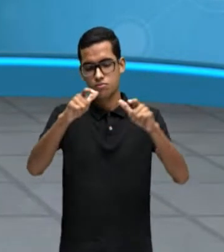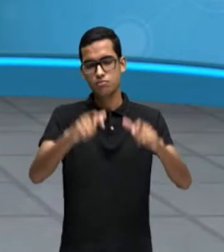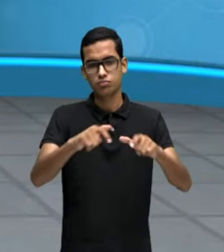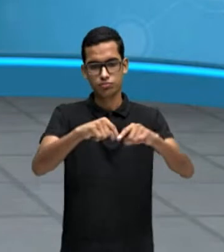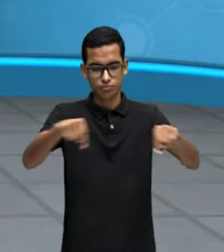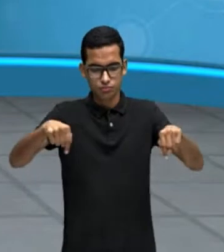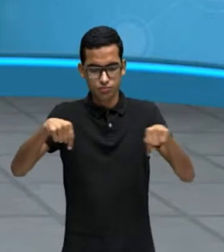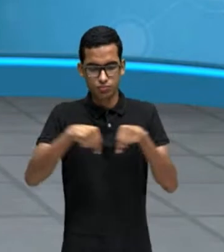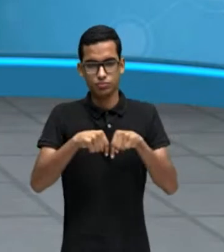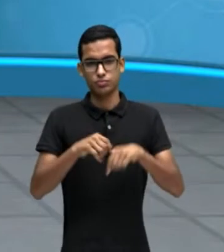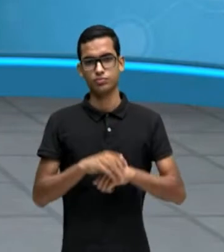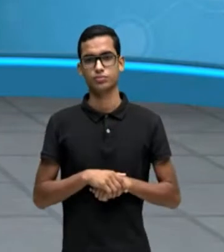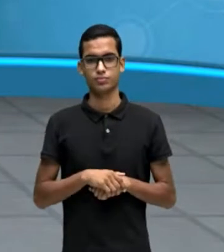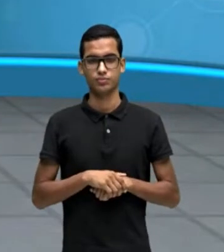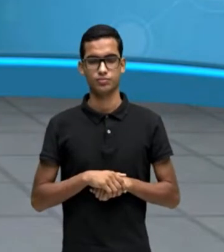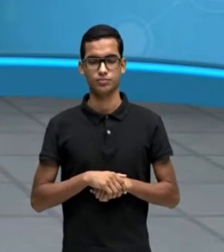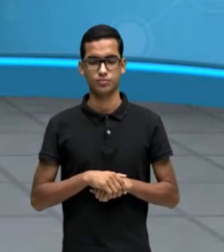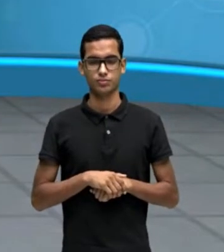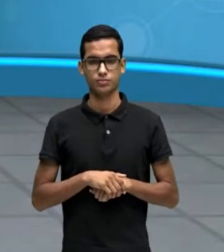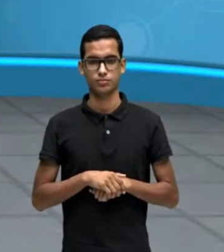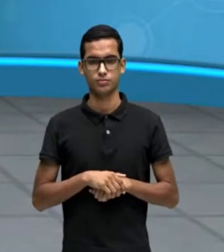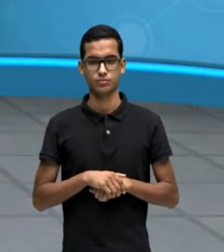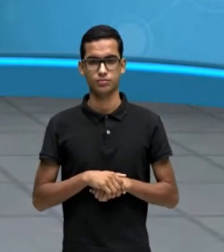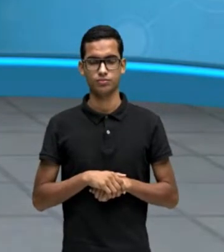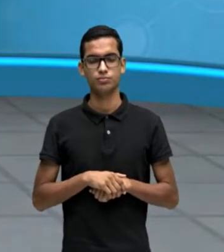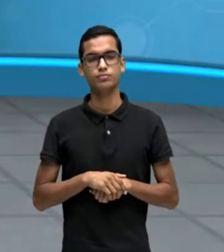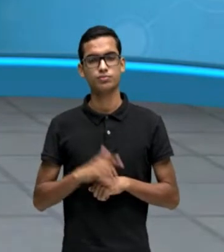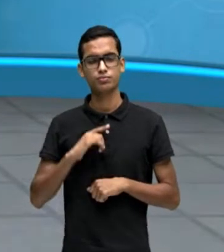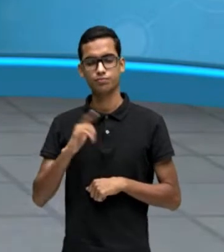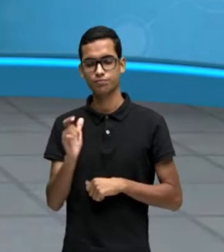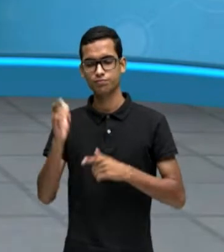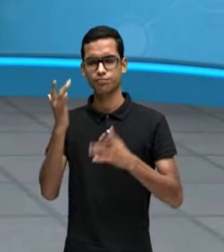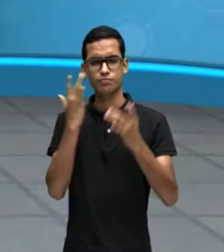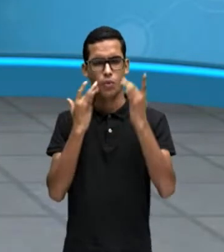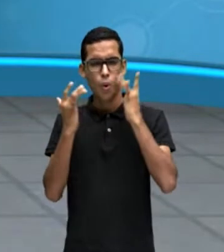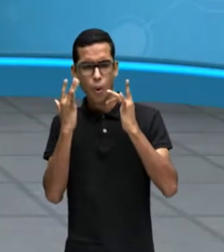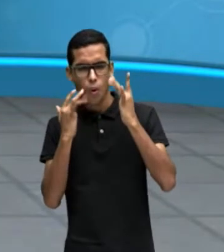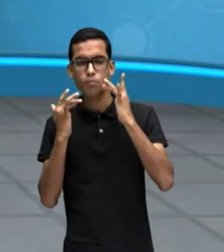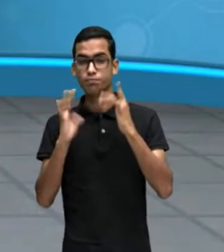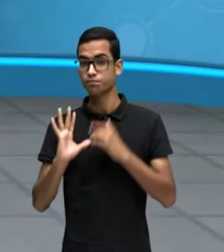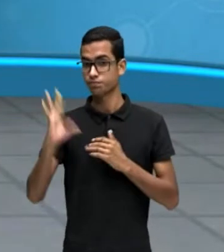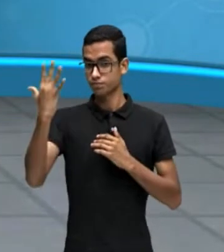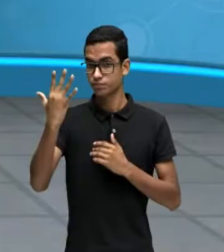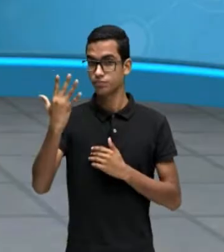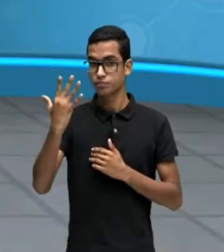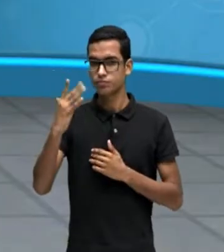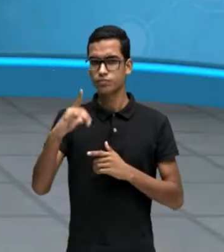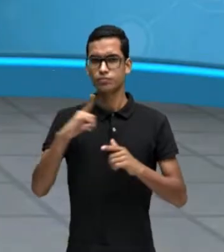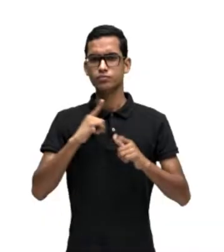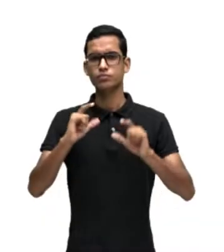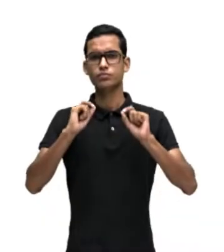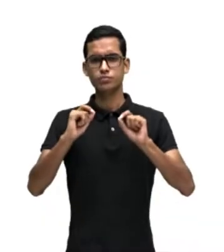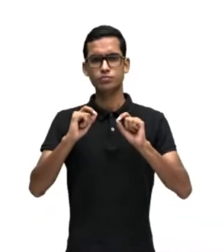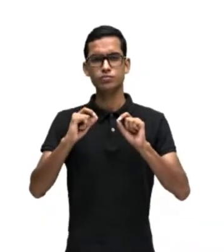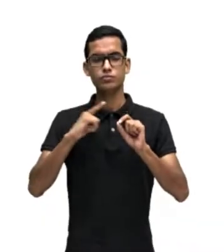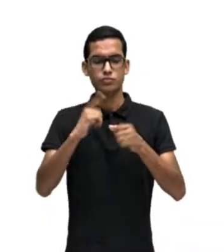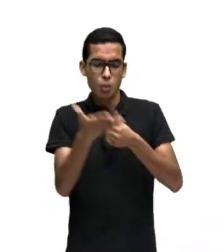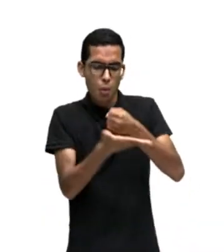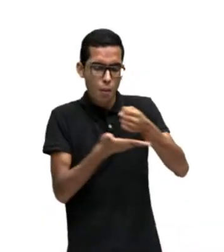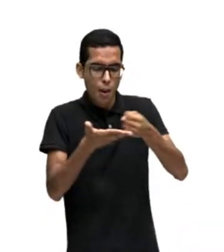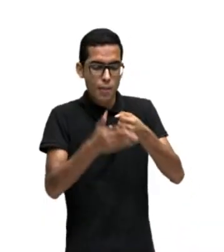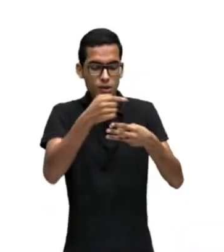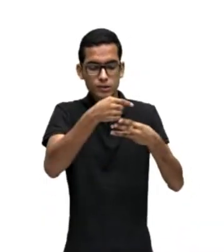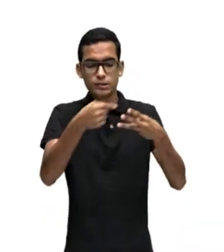teatro, a ação cênica, né, que acontece nesses palcos da vida, ele tem uma tríade, ele precisa de